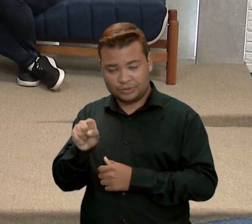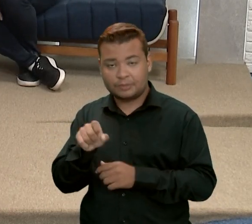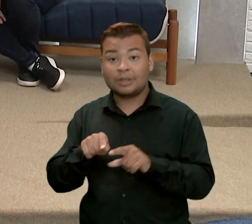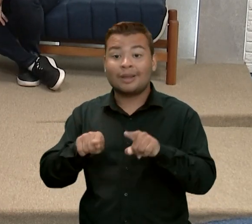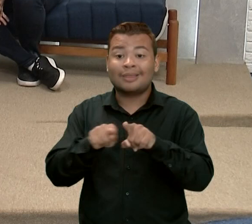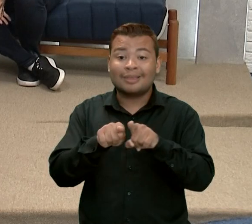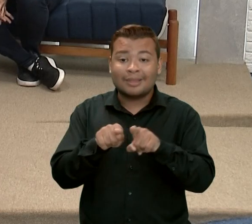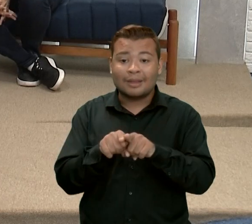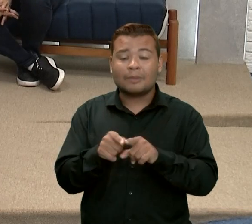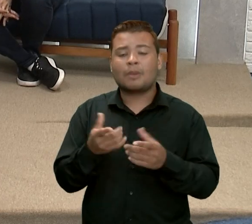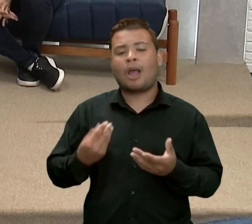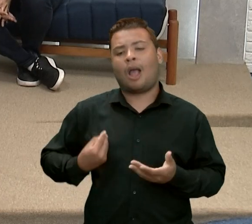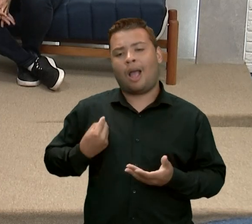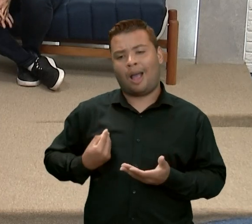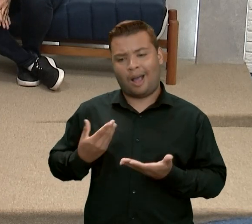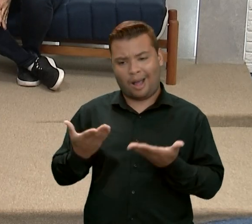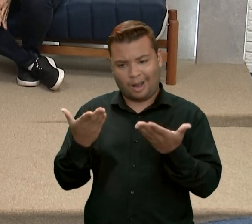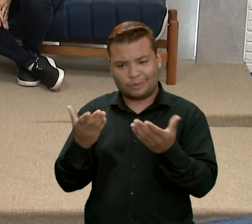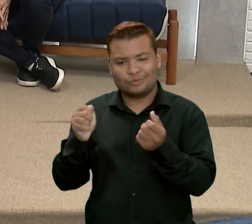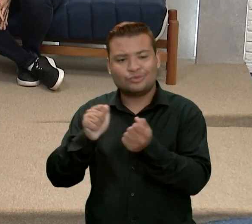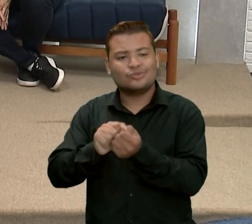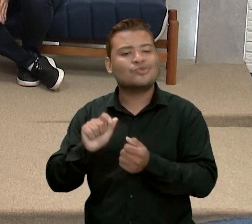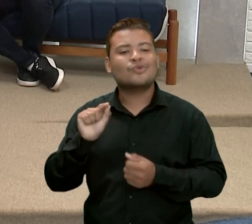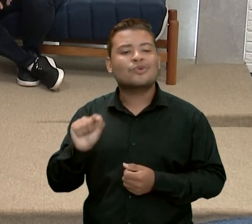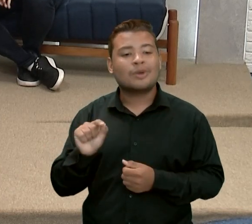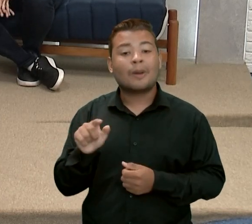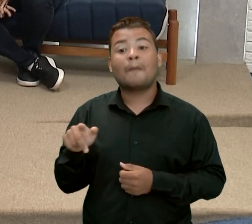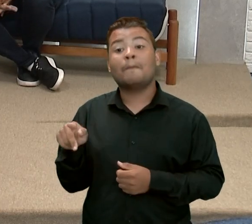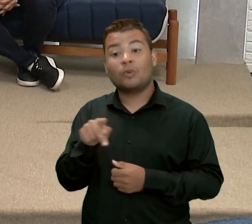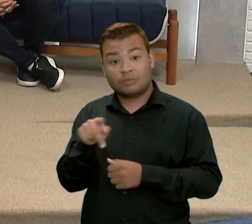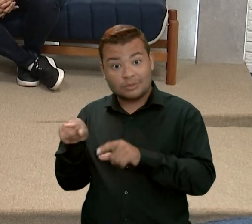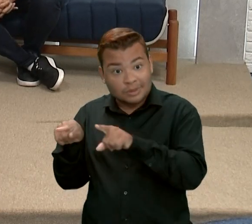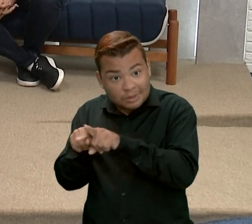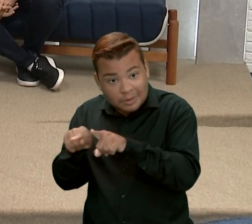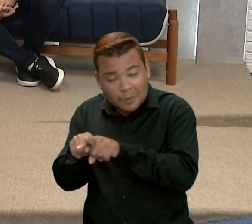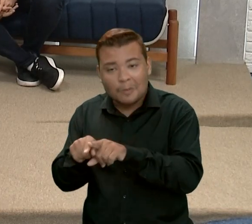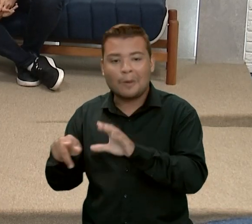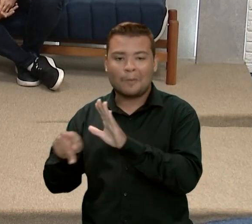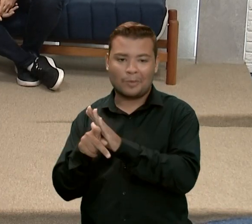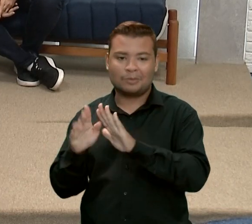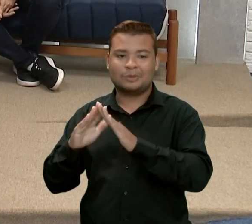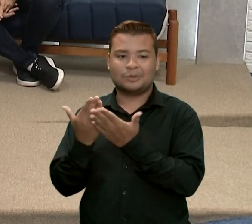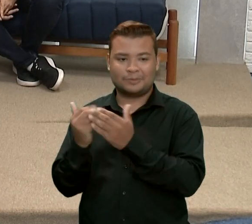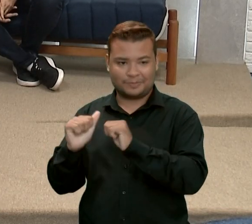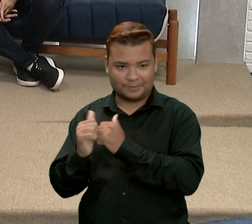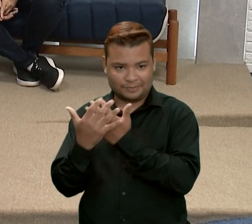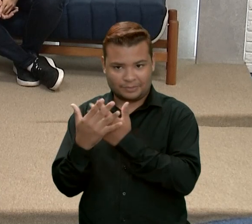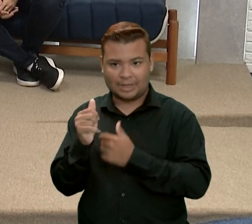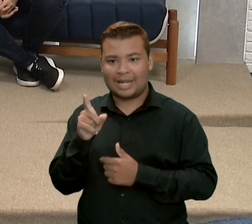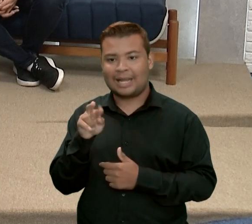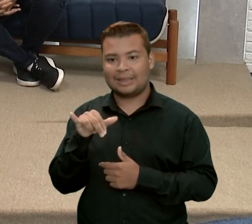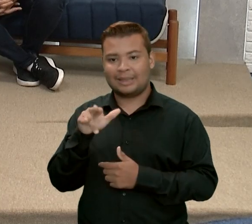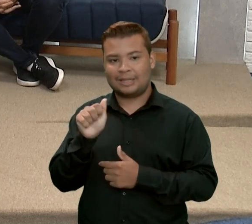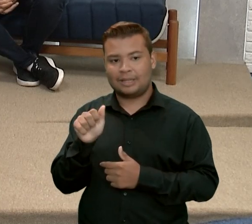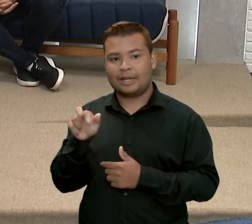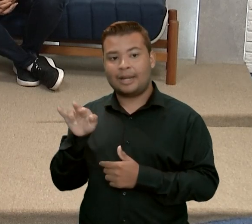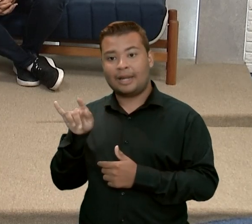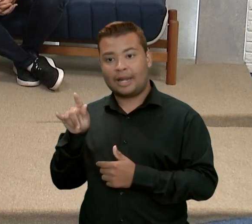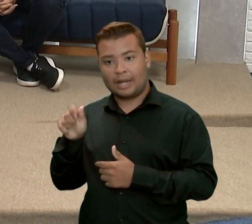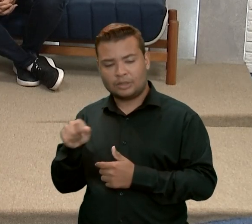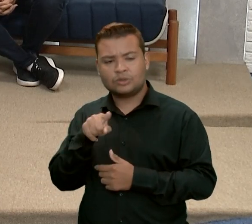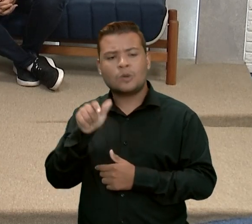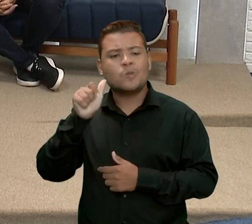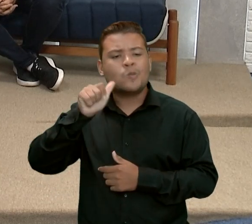a gente agora nesse bloco a professora também da Escola de Agronomia, a professora Adriana Régia, ela que se descreve como uma